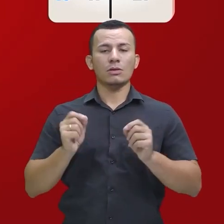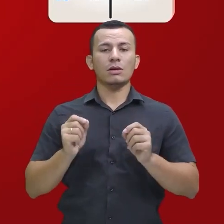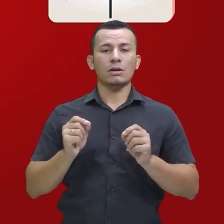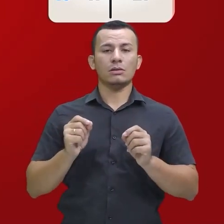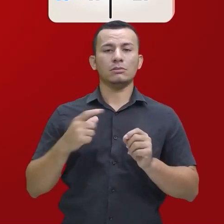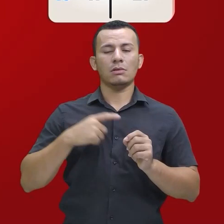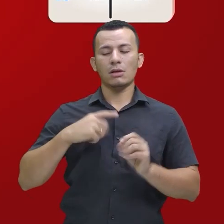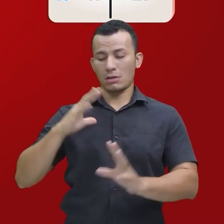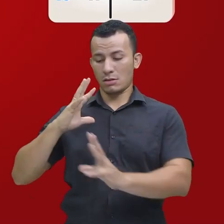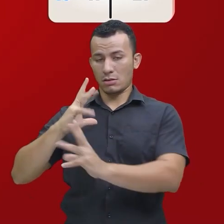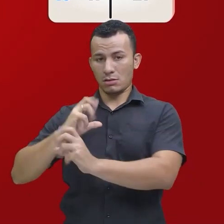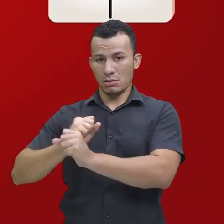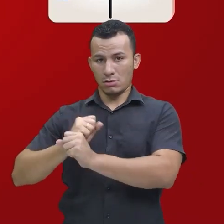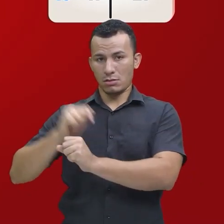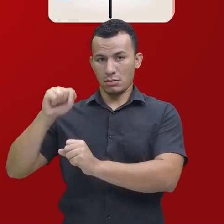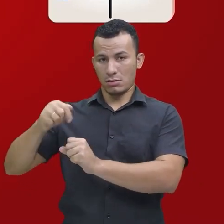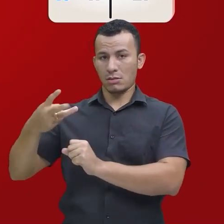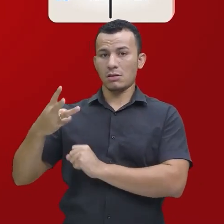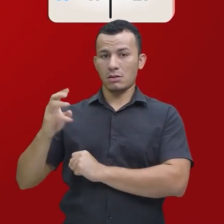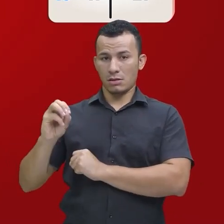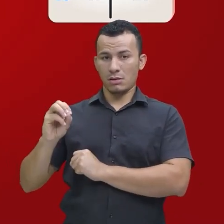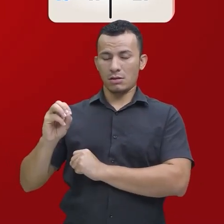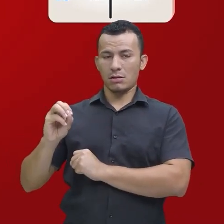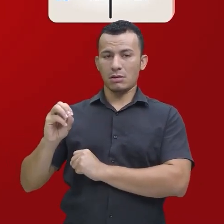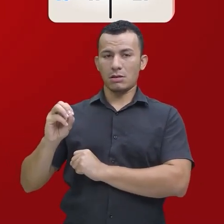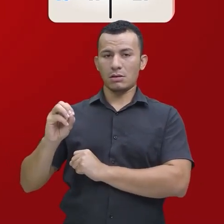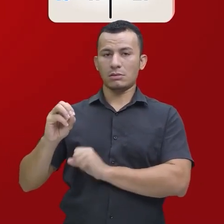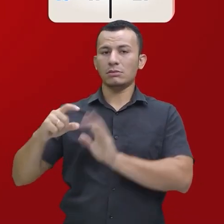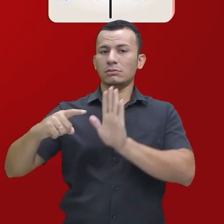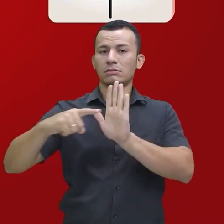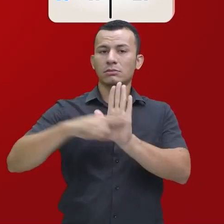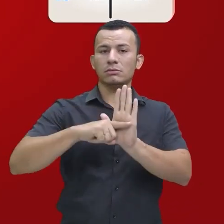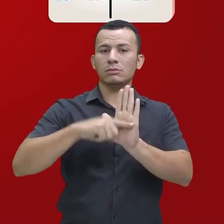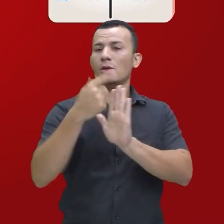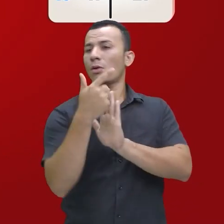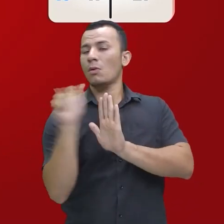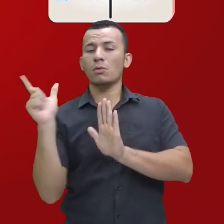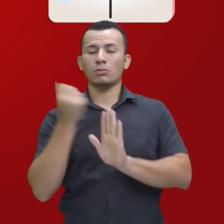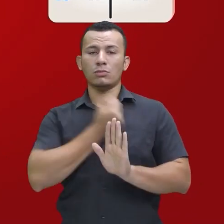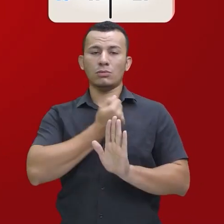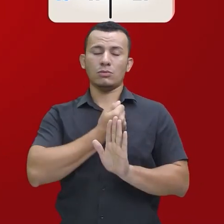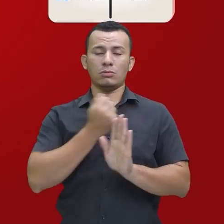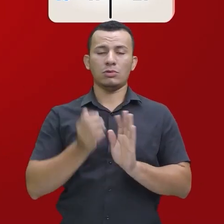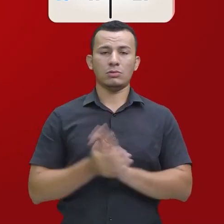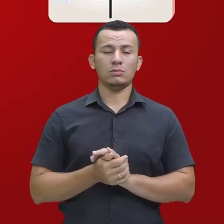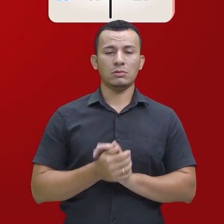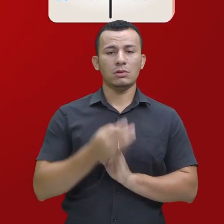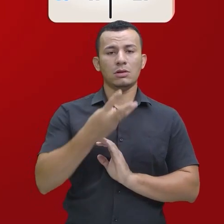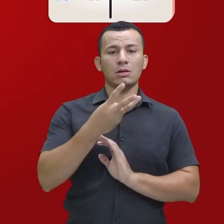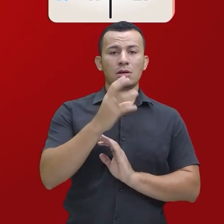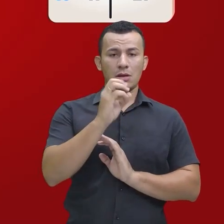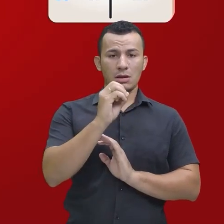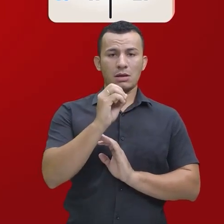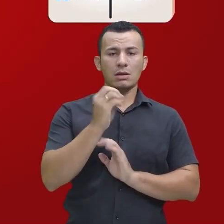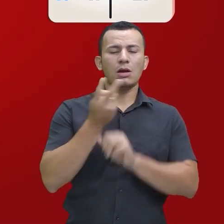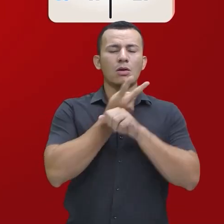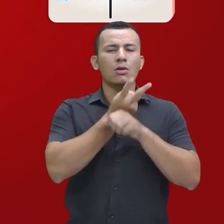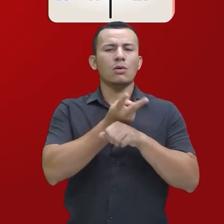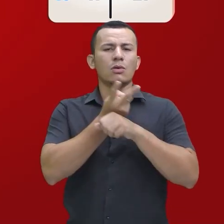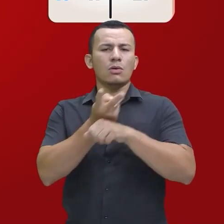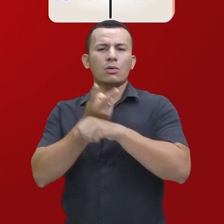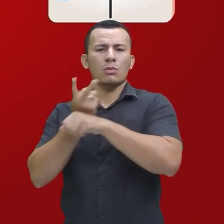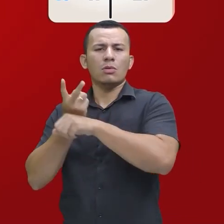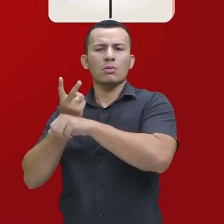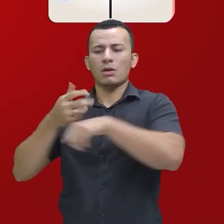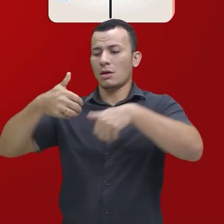o resultado e vou subtrair por uma outra. Se eu estou no 30, eu vou procurar uma cartela, um